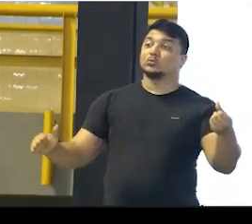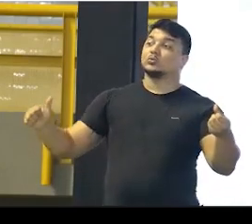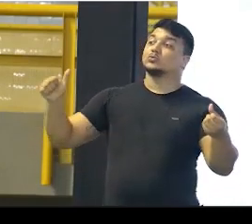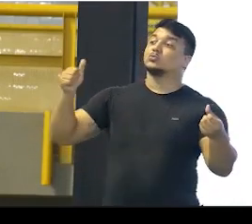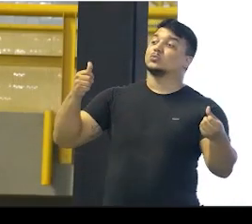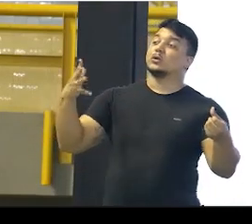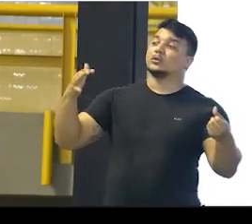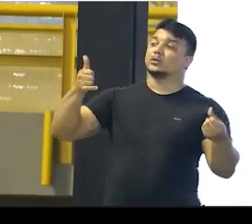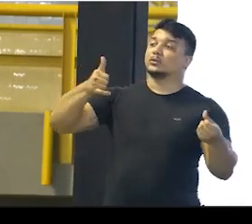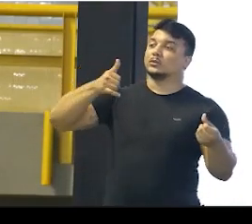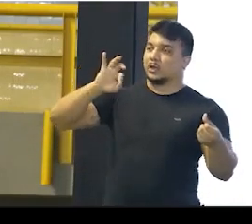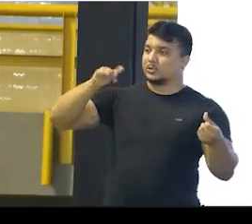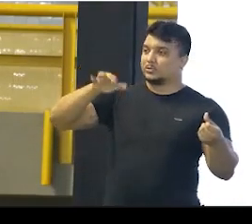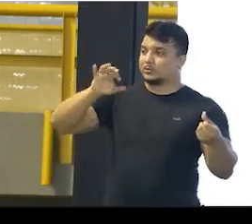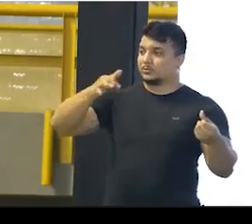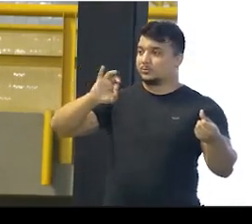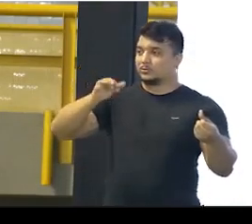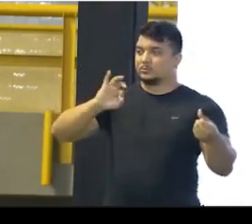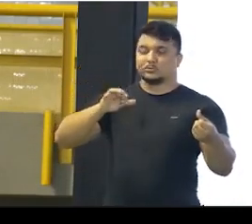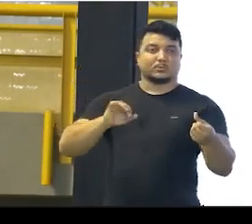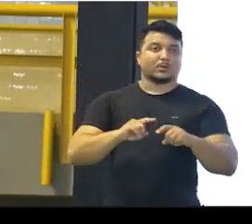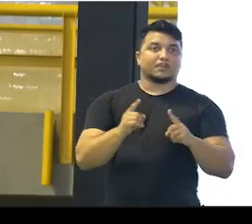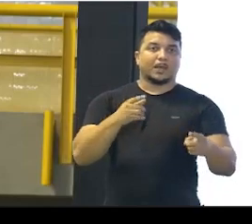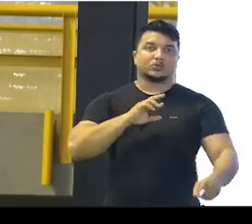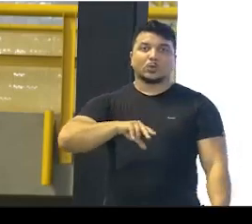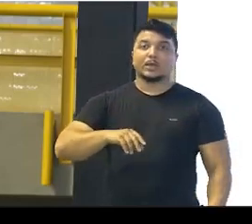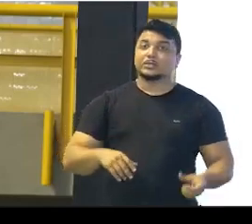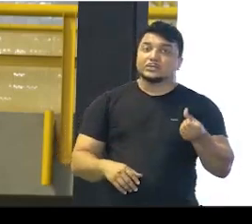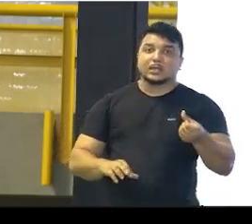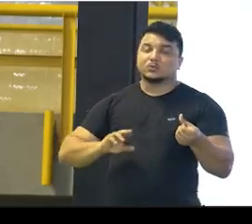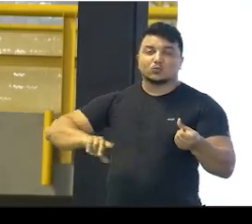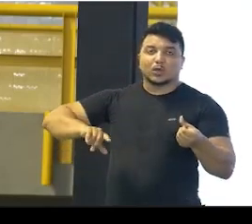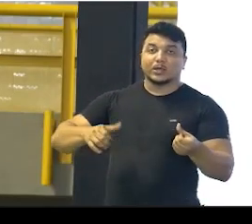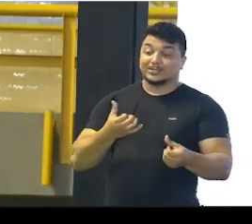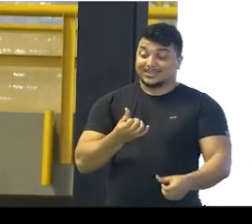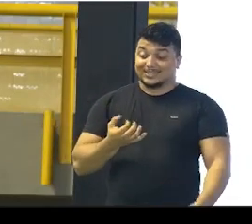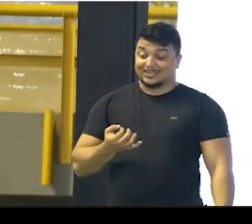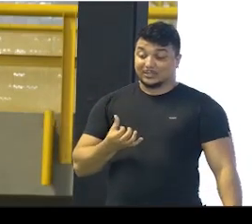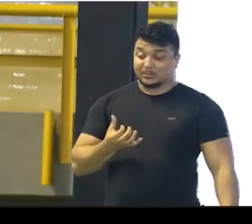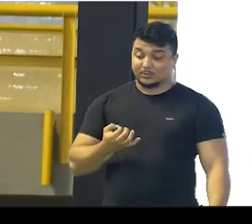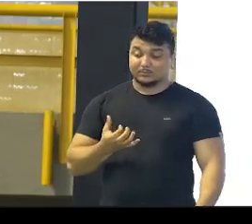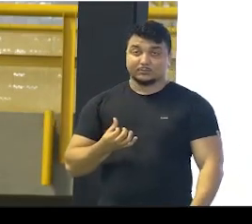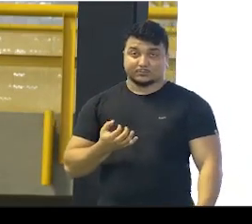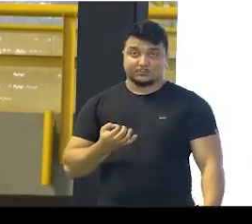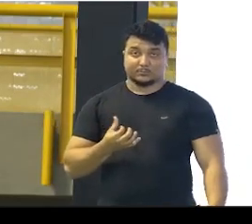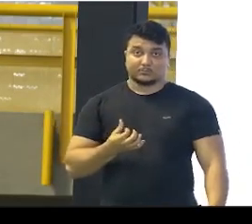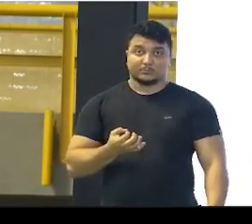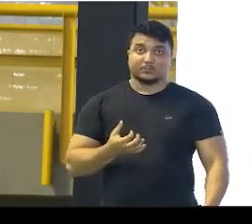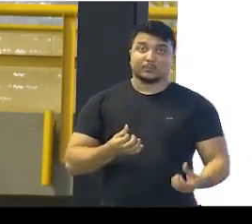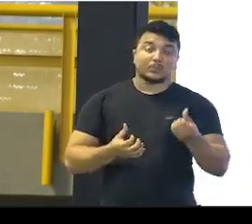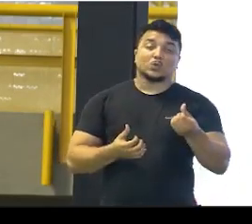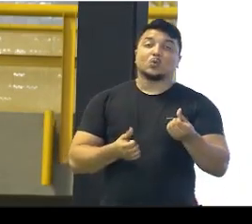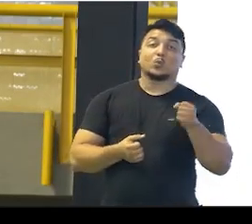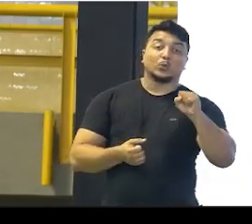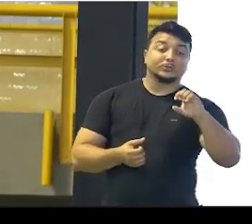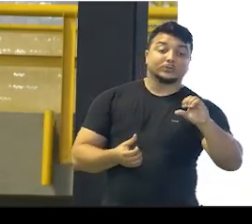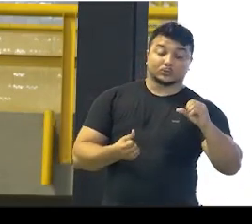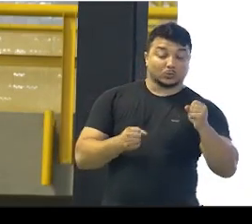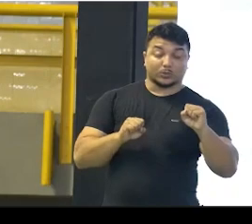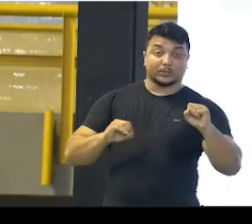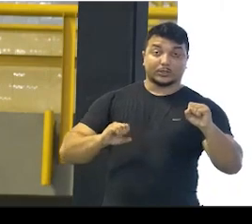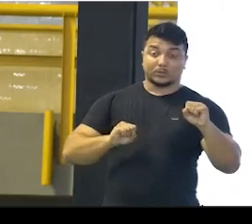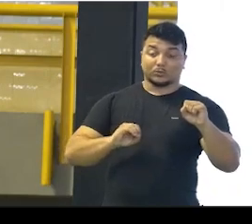6 é quantas vezes o 3? 2 vezes. O 8, quantas vezes? 2 vezes. Então aqui só pode ser quanto?